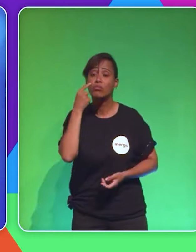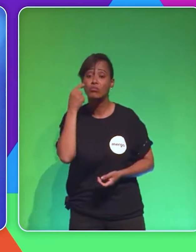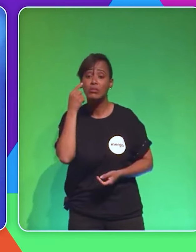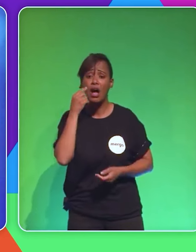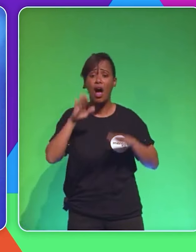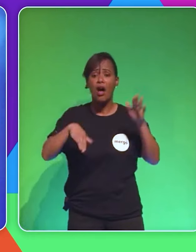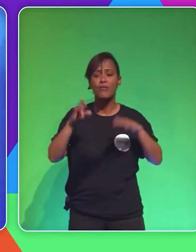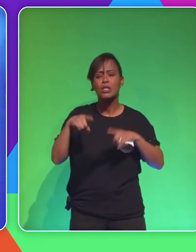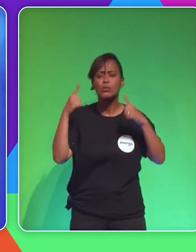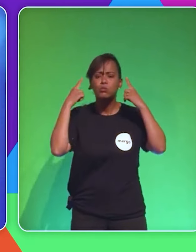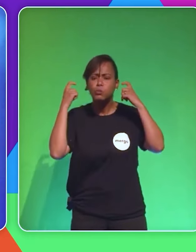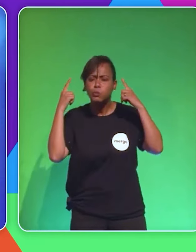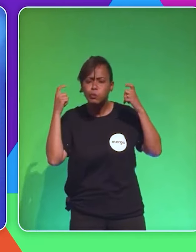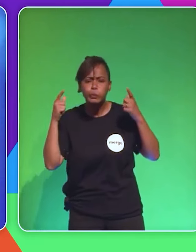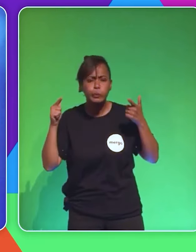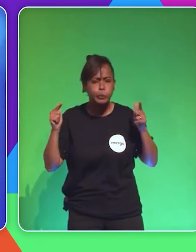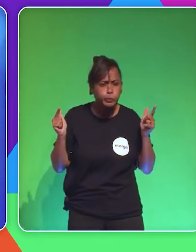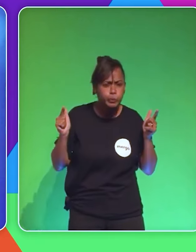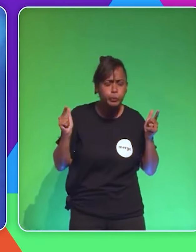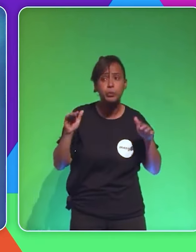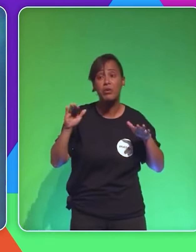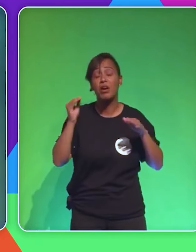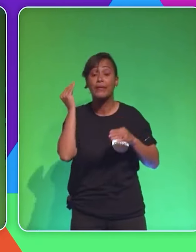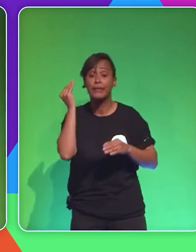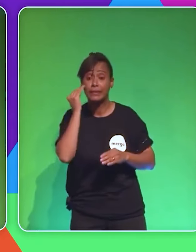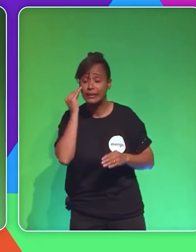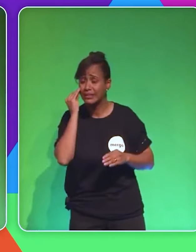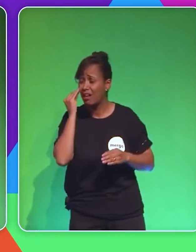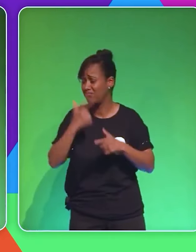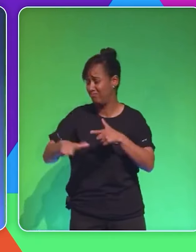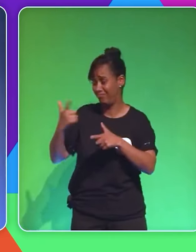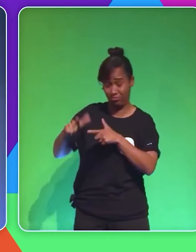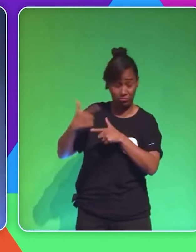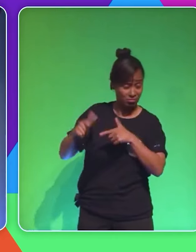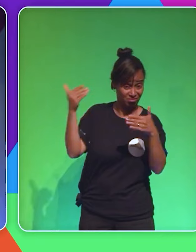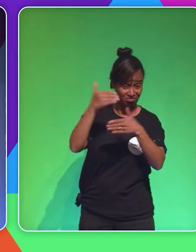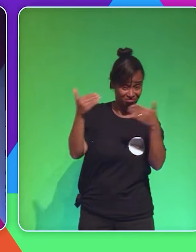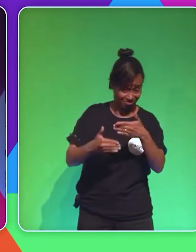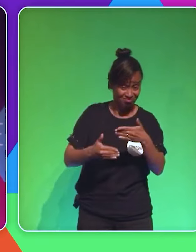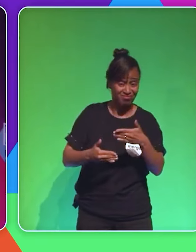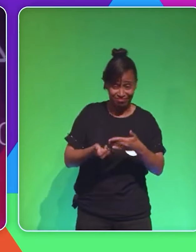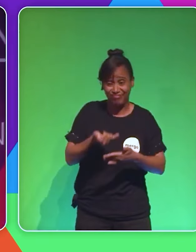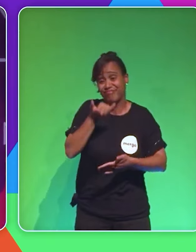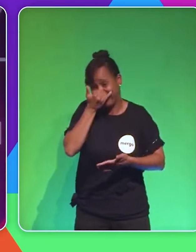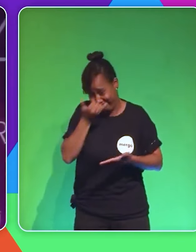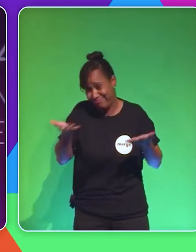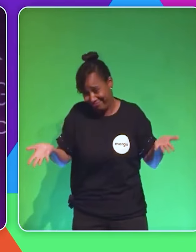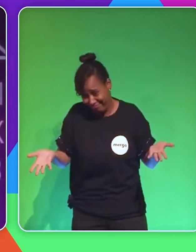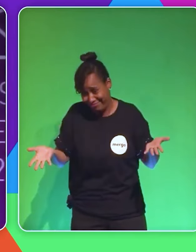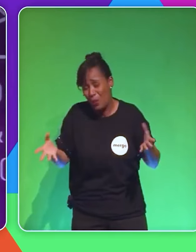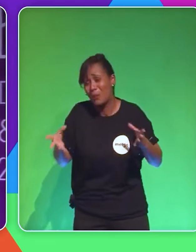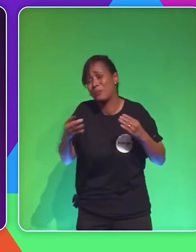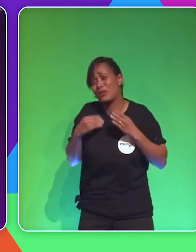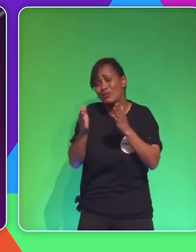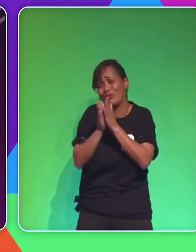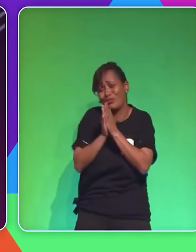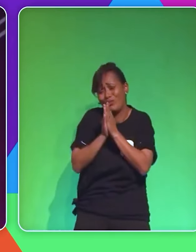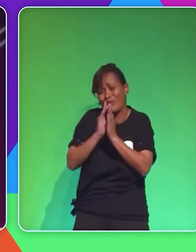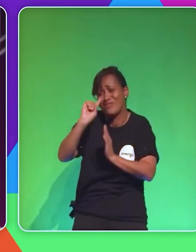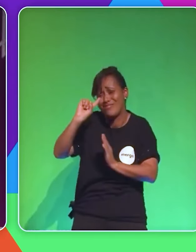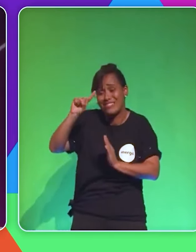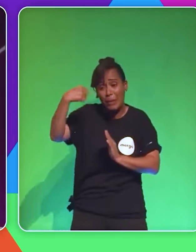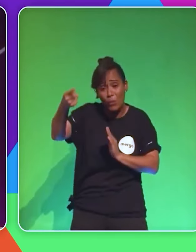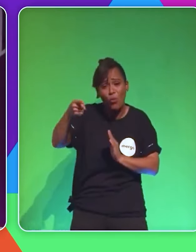faço com som com áudio enfim mas ó como deu todos esses problemas eu mereço que vocês